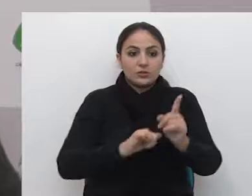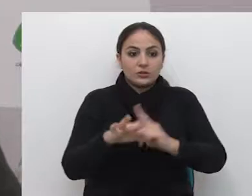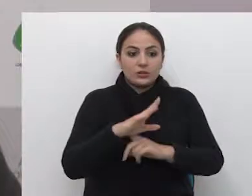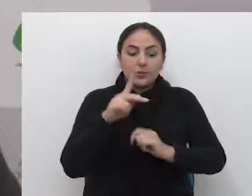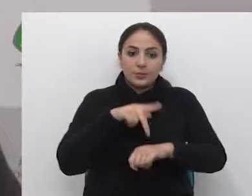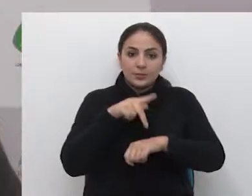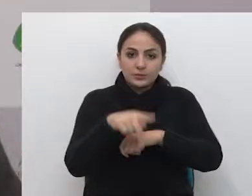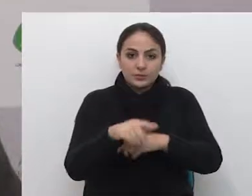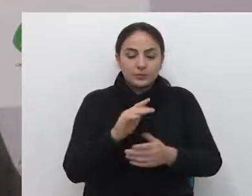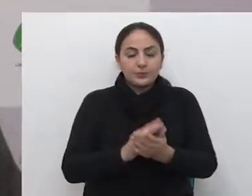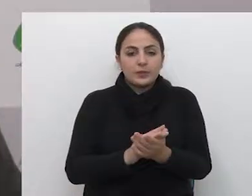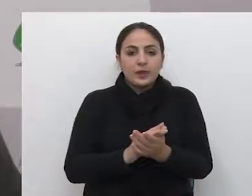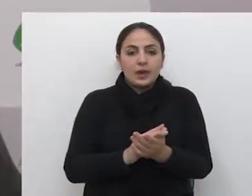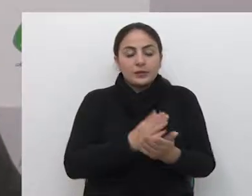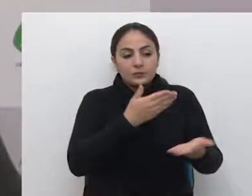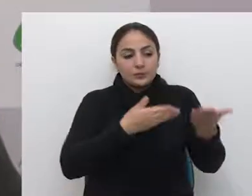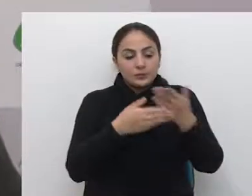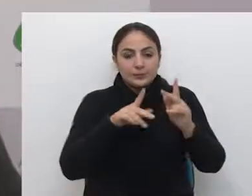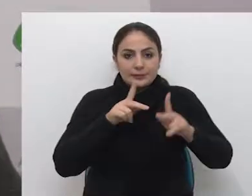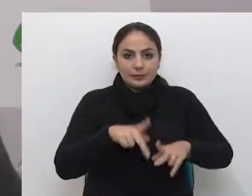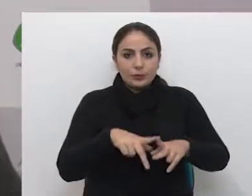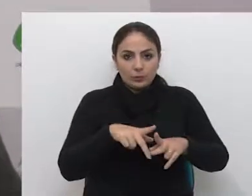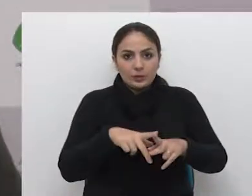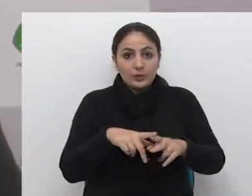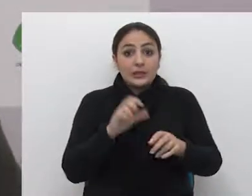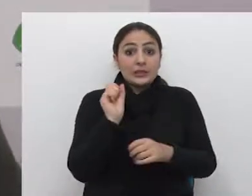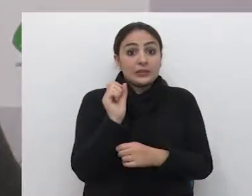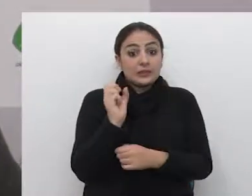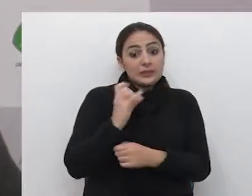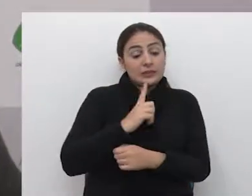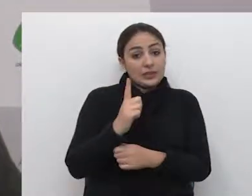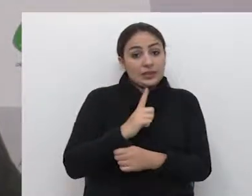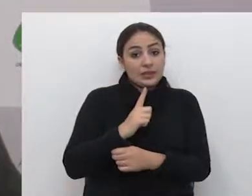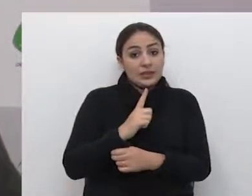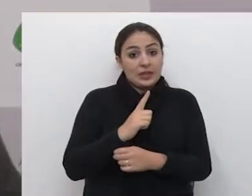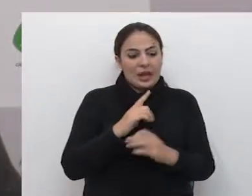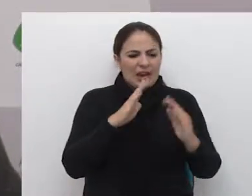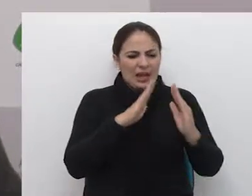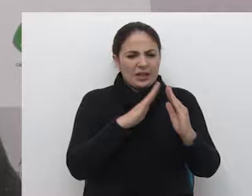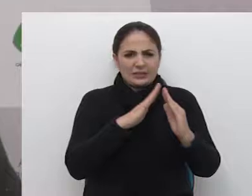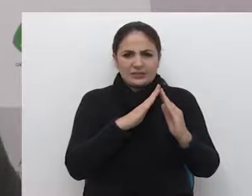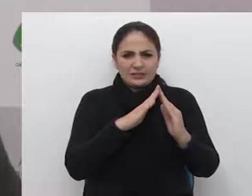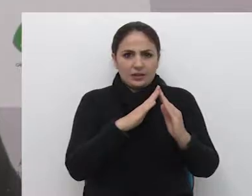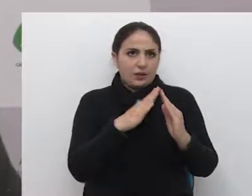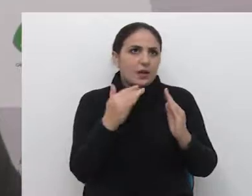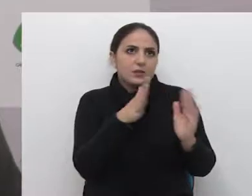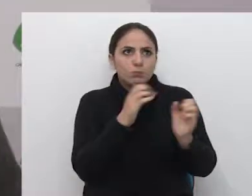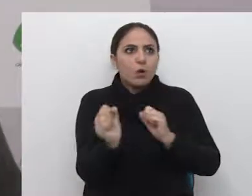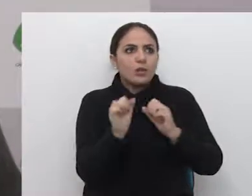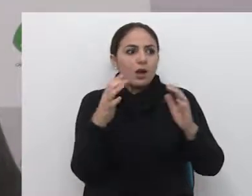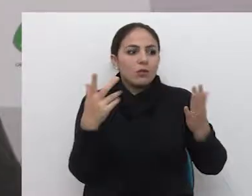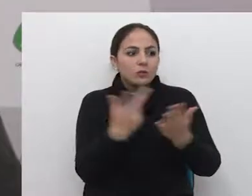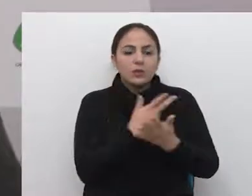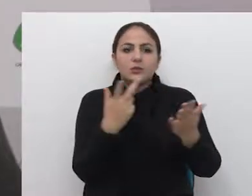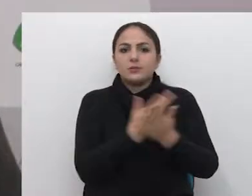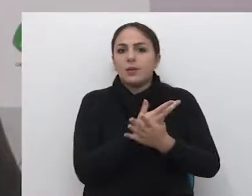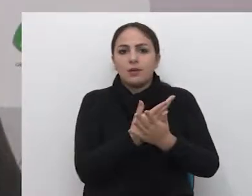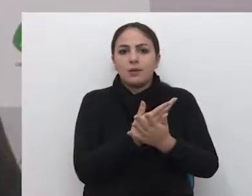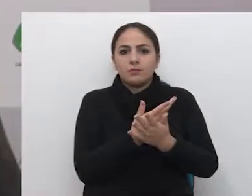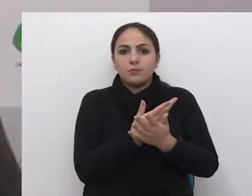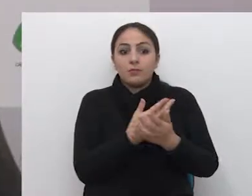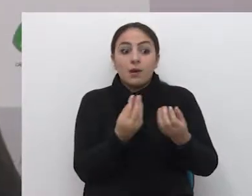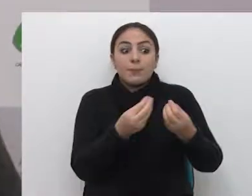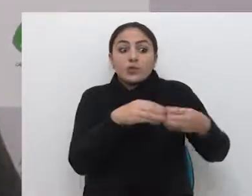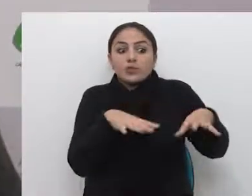para pessoas que, porventura, tendo sua residência privada, a tenham devastada por fenômenos, por exemplo, catastróficos, façam com que